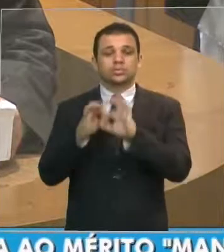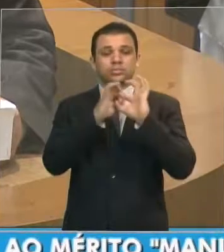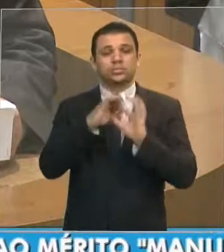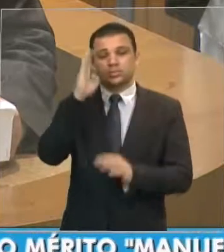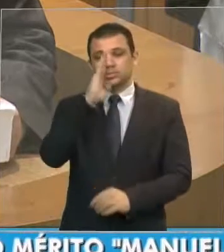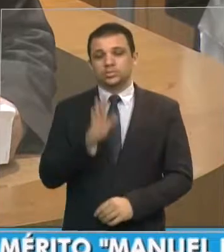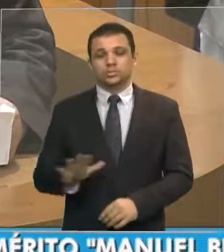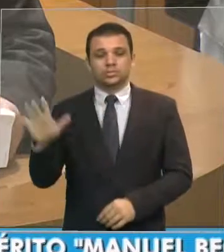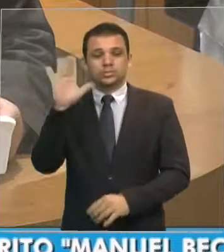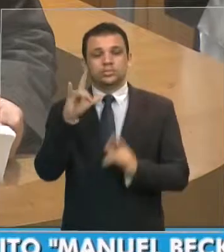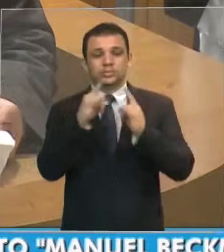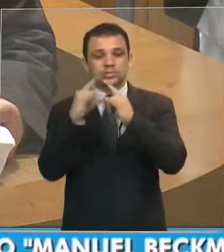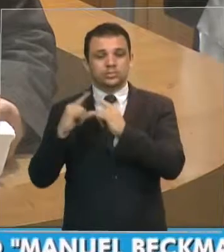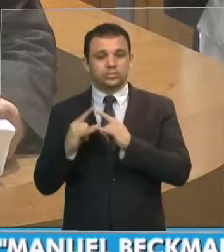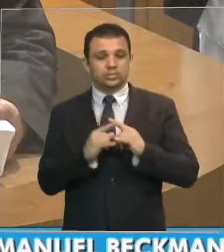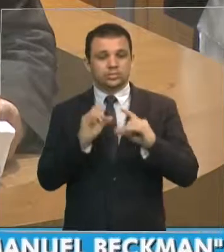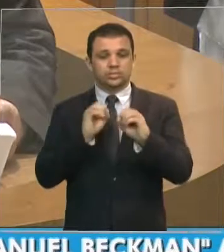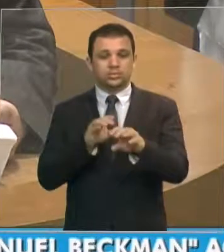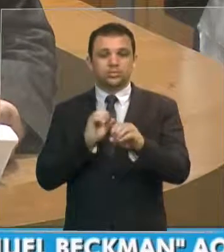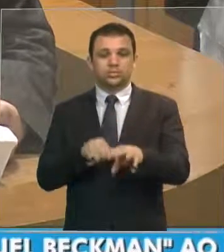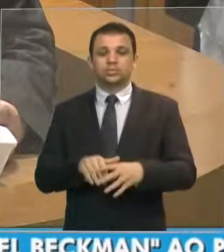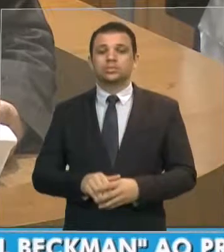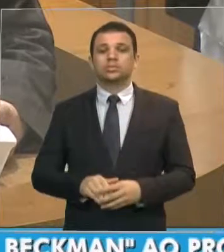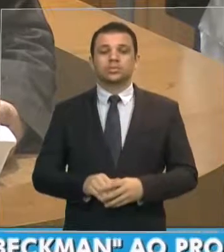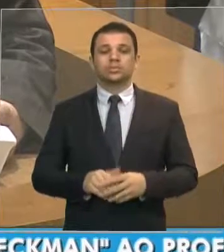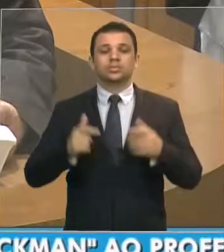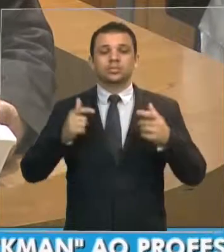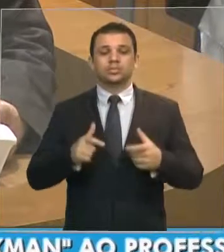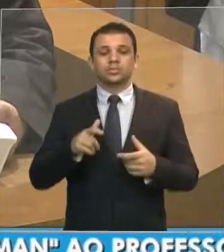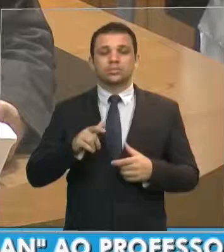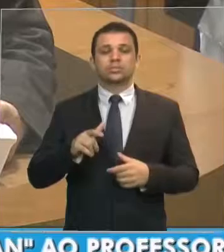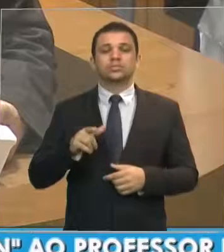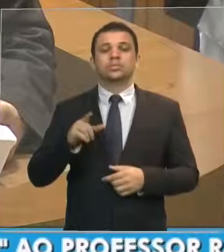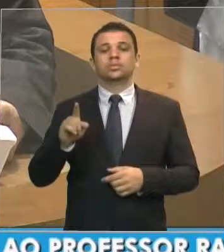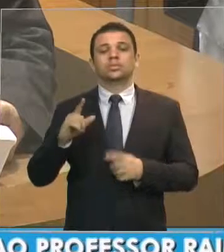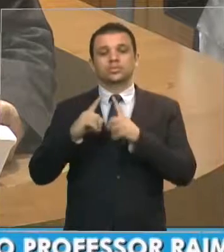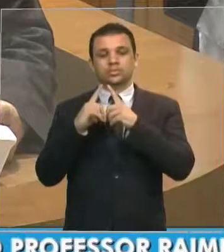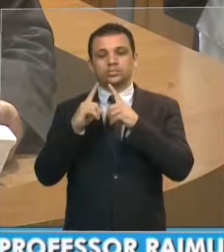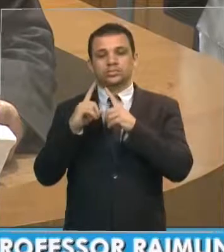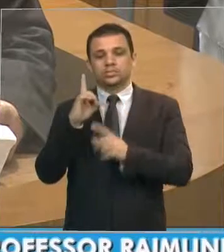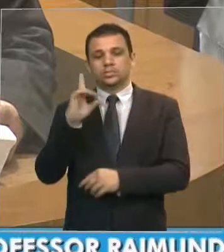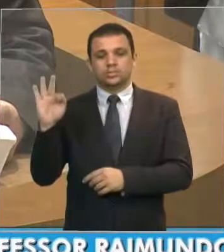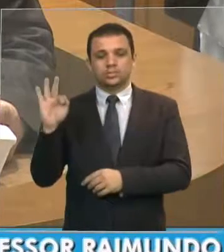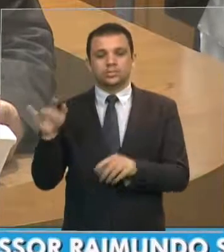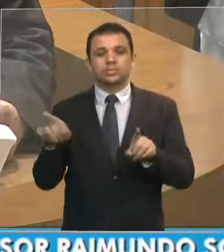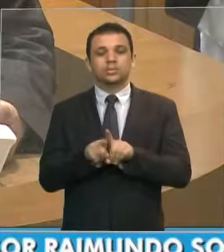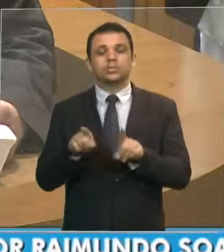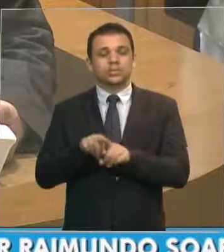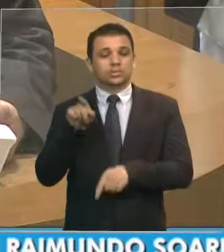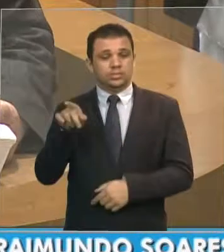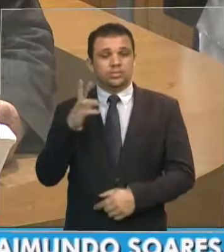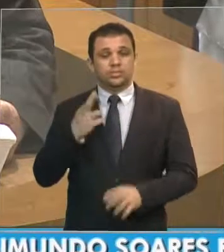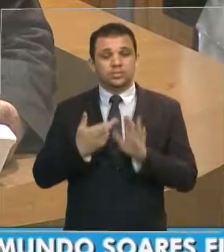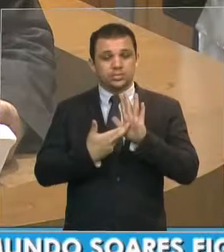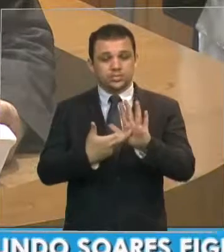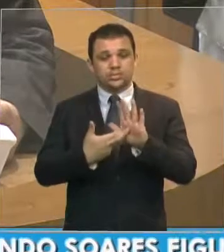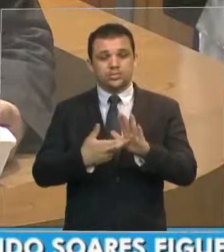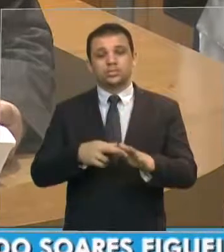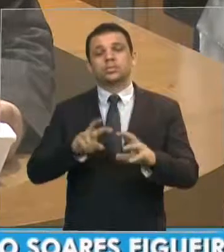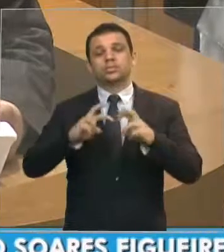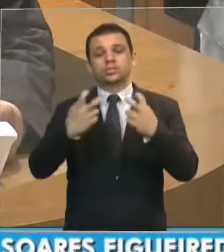de Ensino no Distrito Federal, representante do Conselho